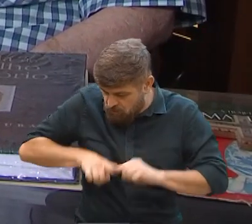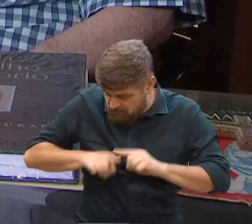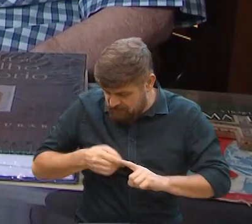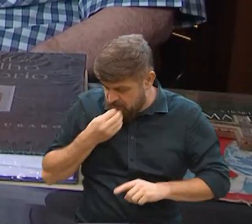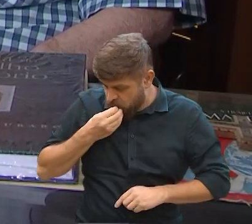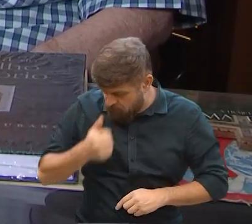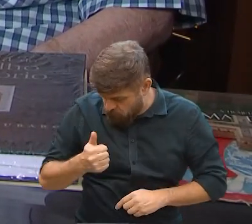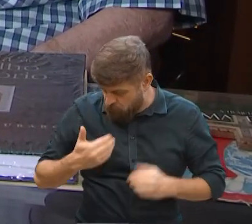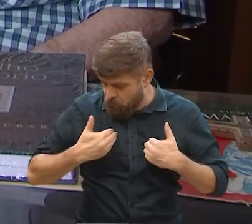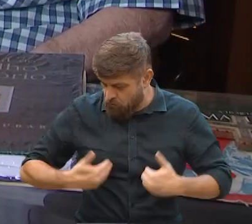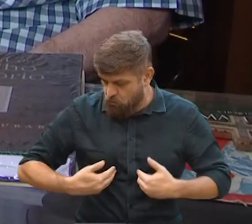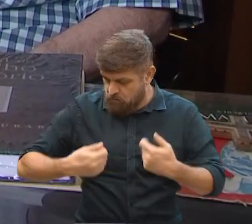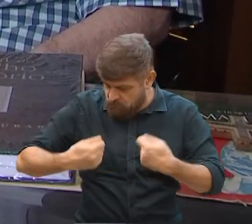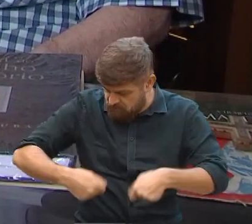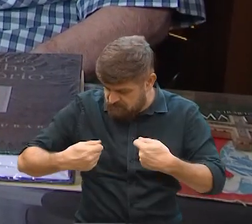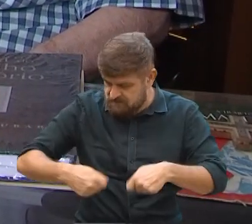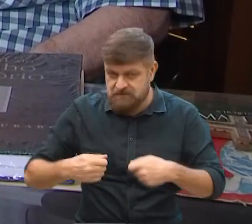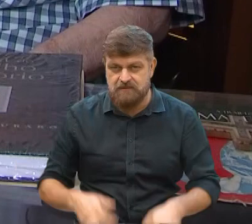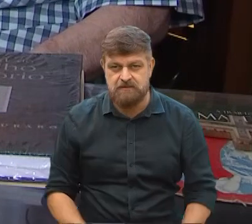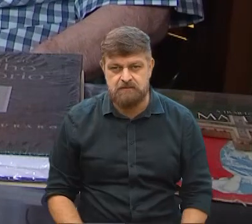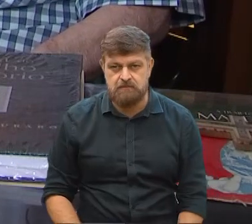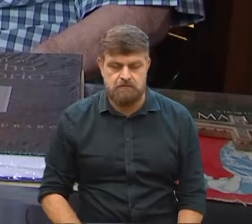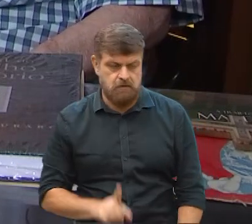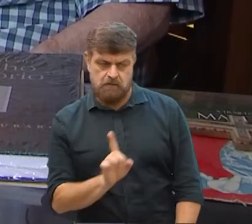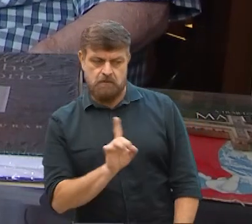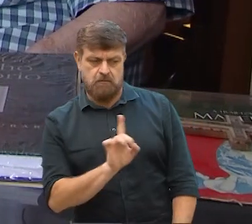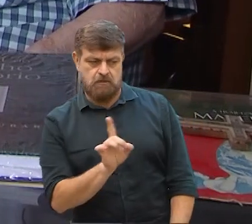daquele quimo? Não.